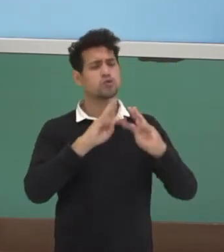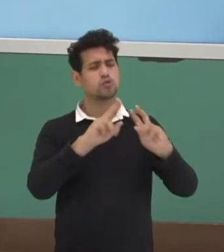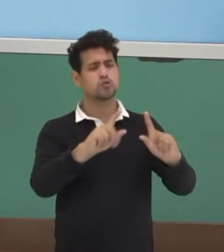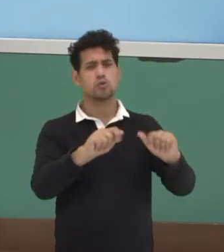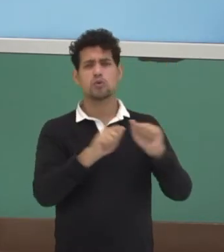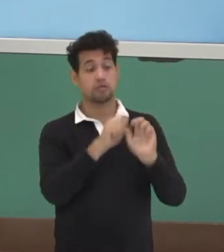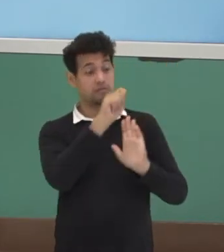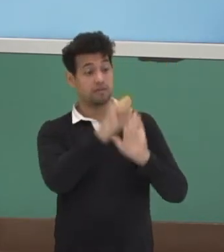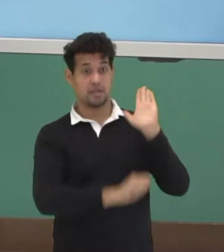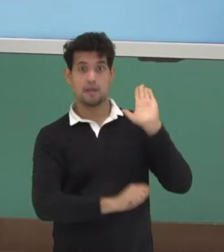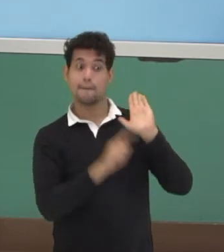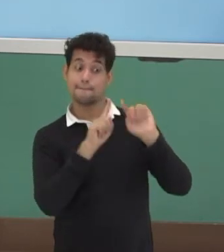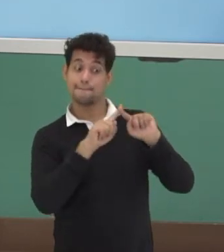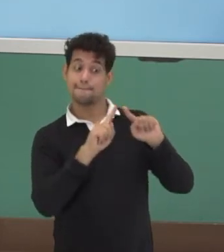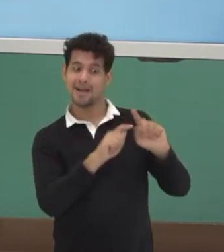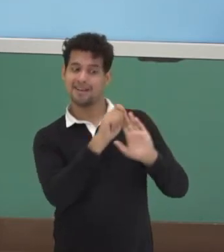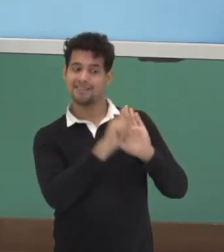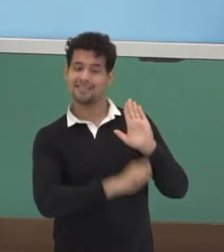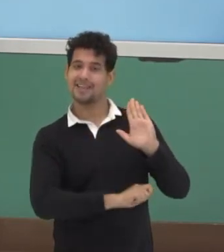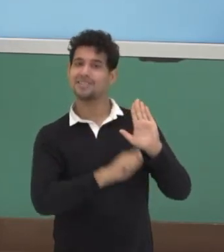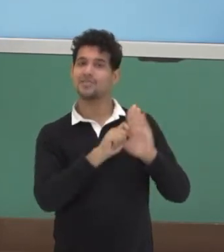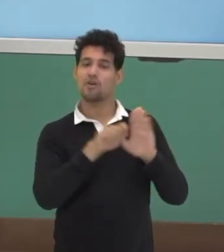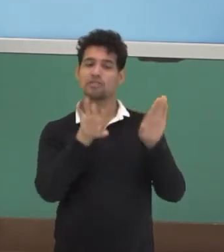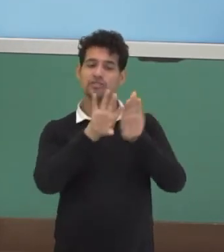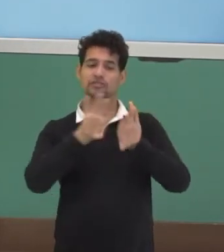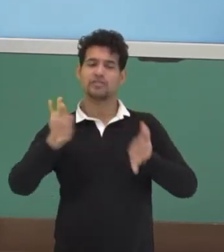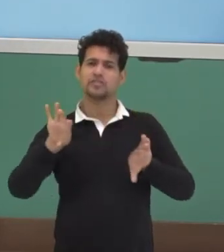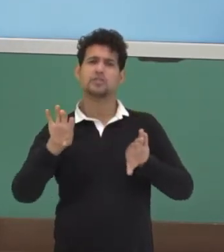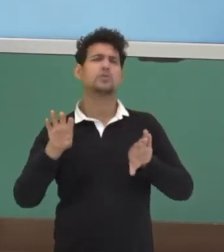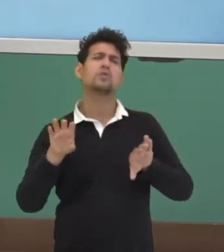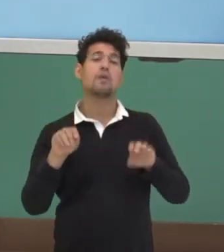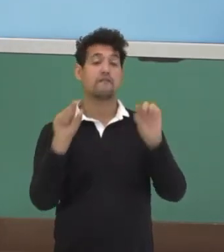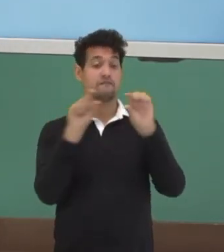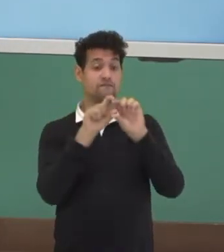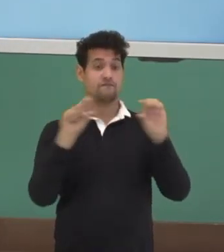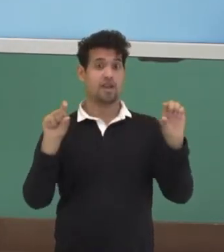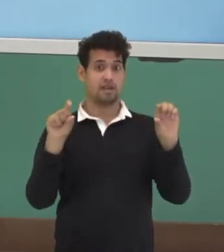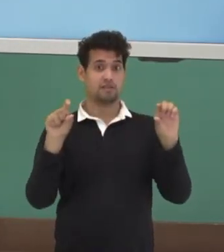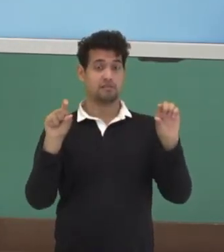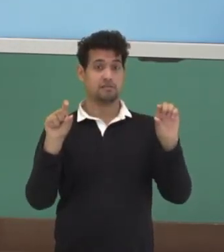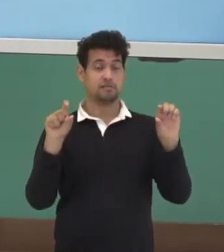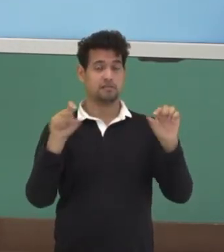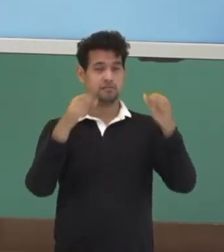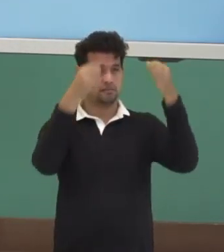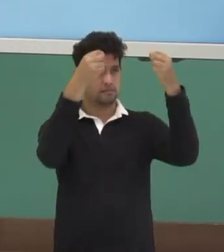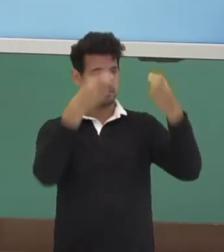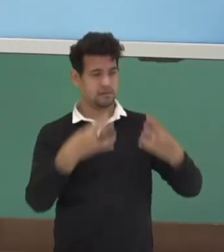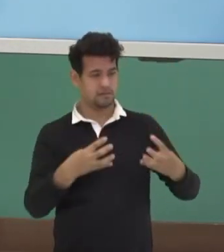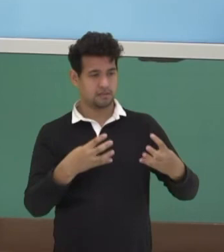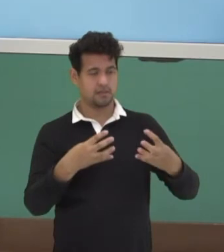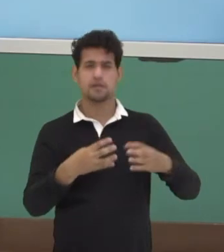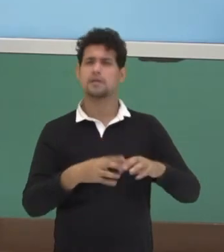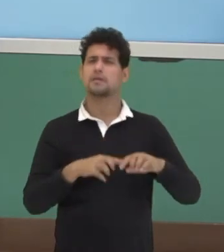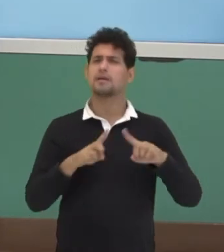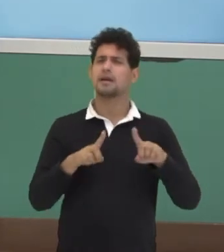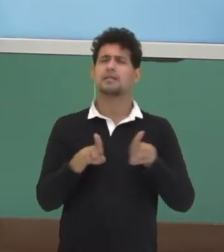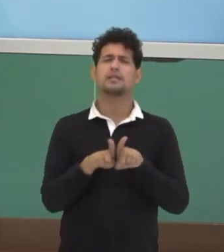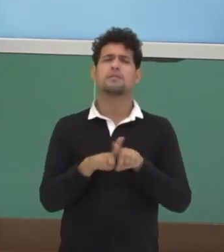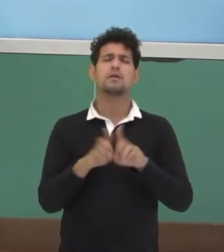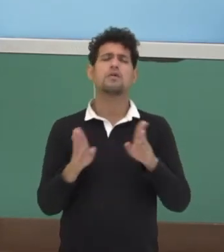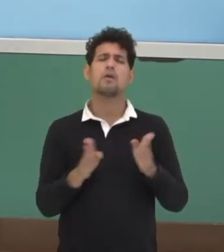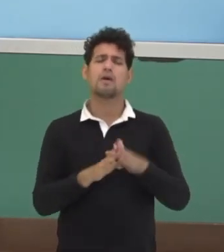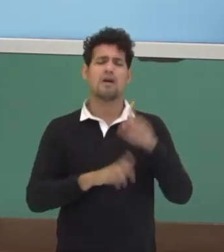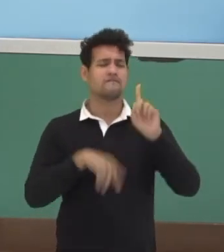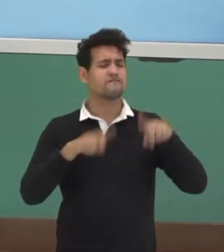texto e esse texto está dividido como? Em frases argumentativas e a variedade